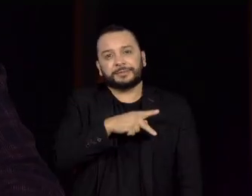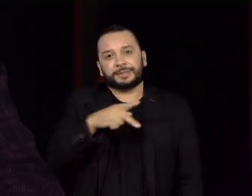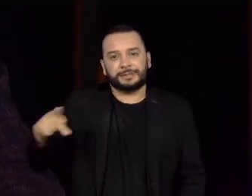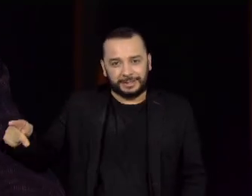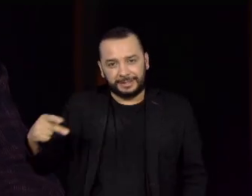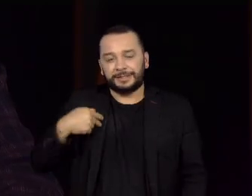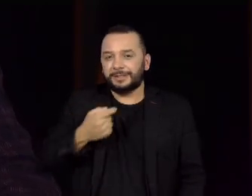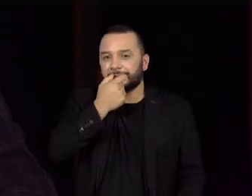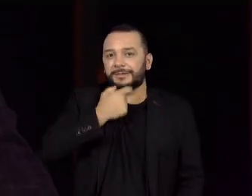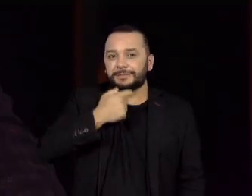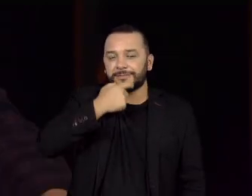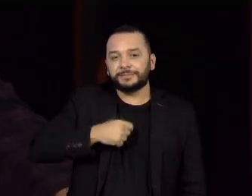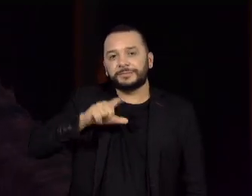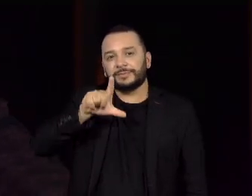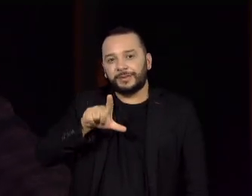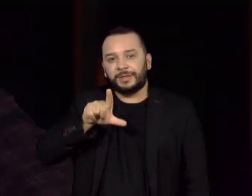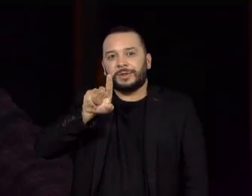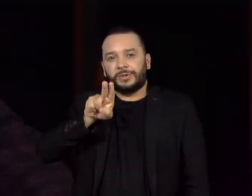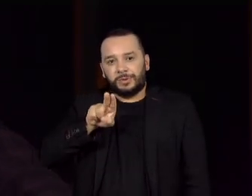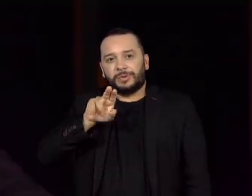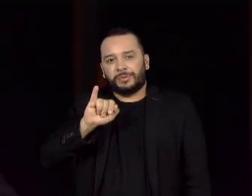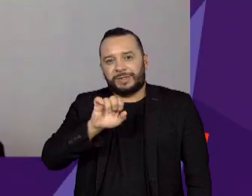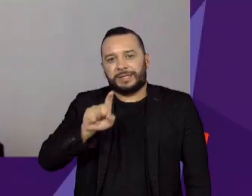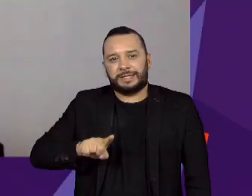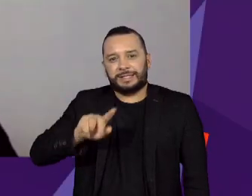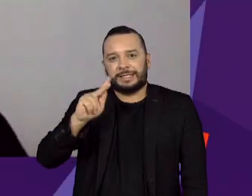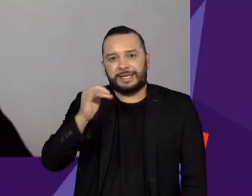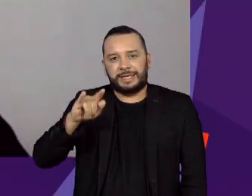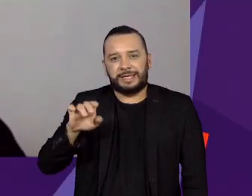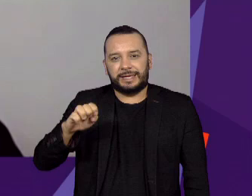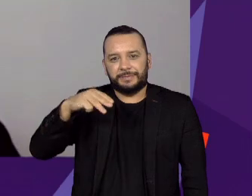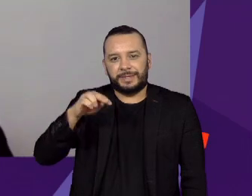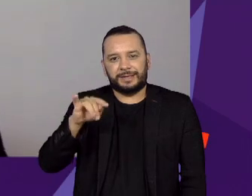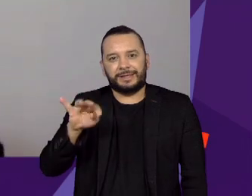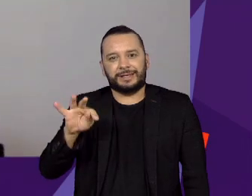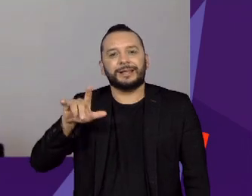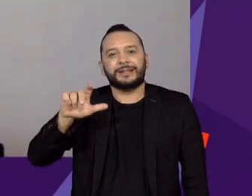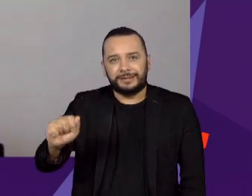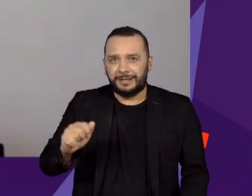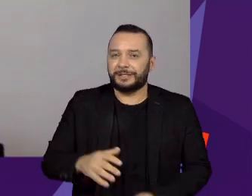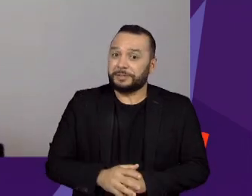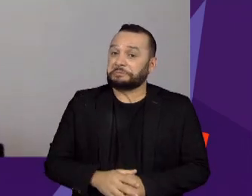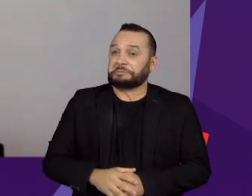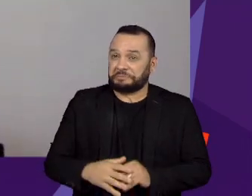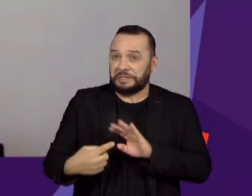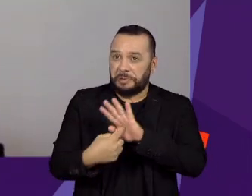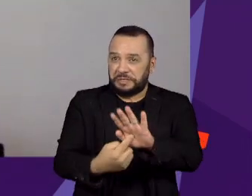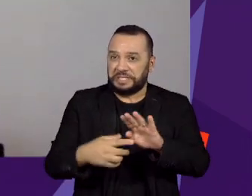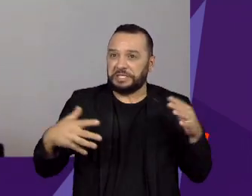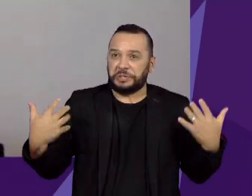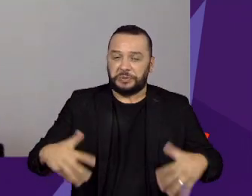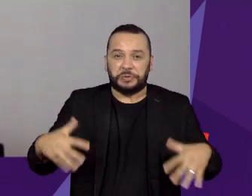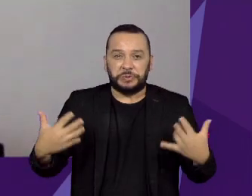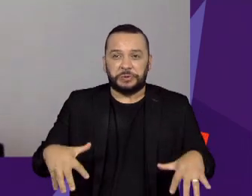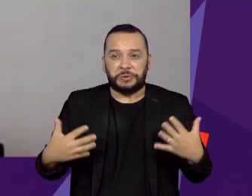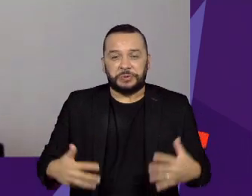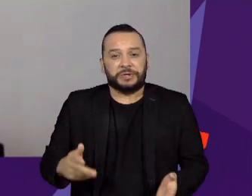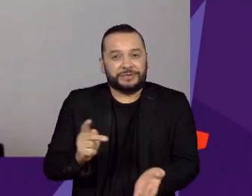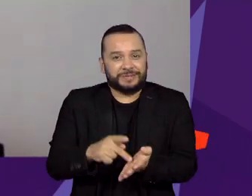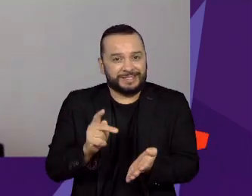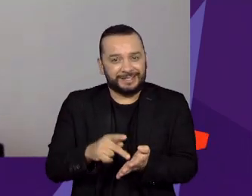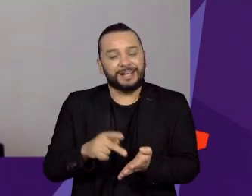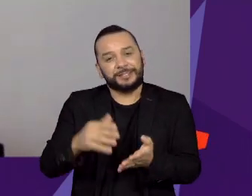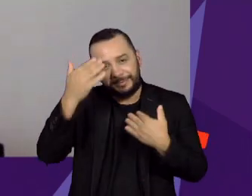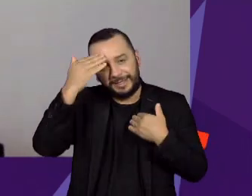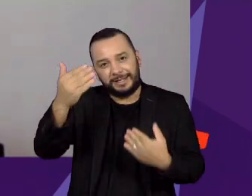Henrique Mandetta. Bem-vindo. Já foi uma apresentação bem além das minhas pretensões, mas obrigado por você